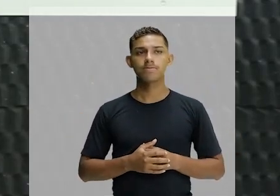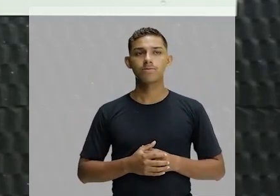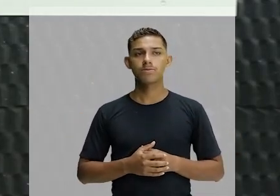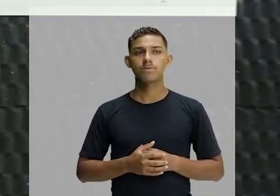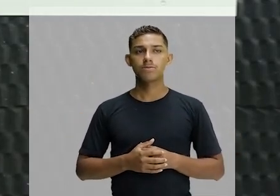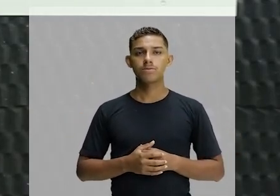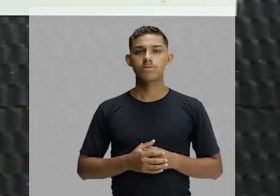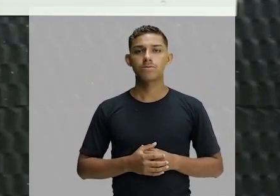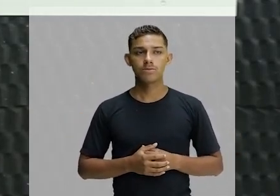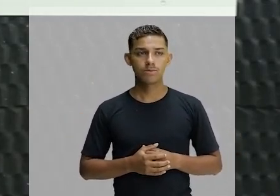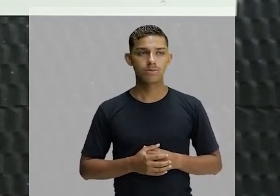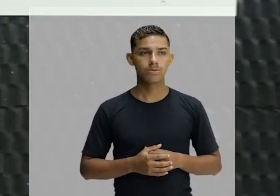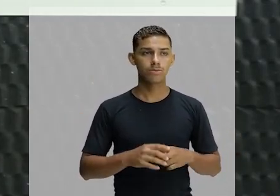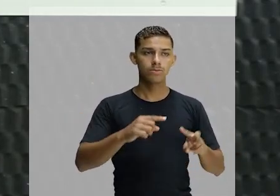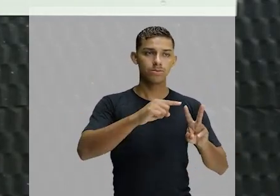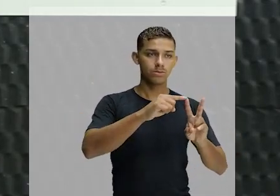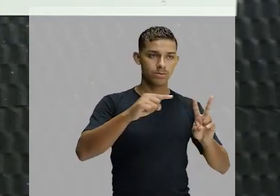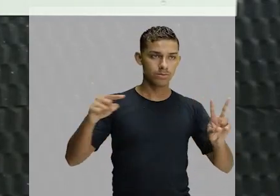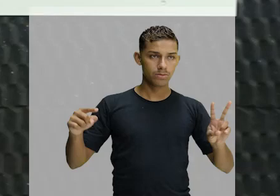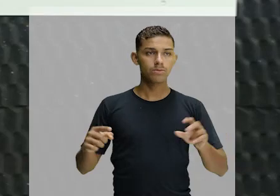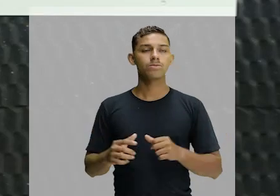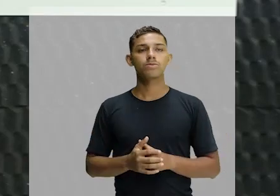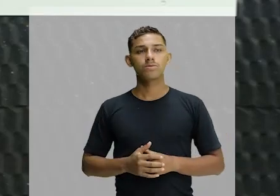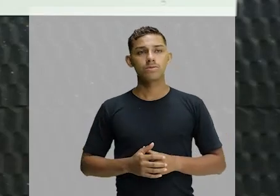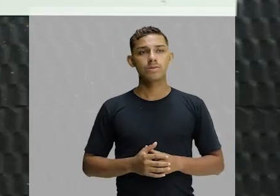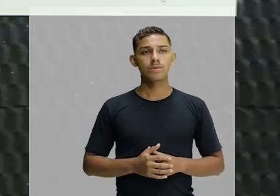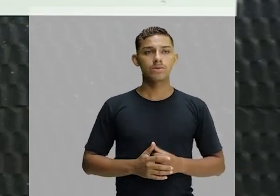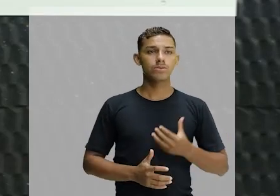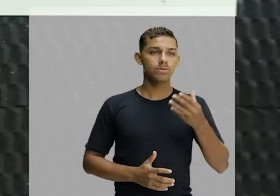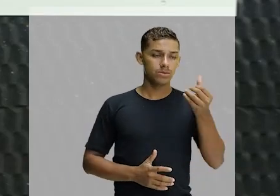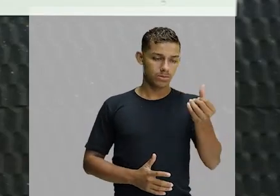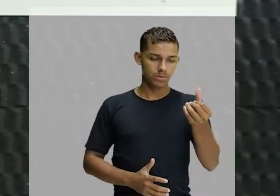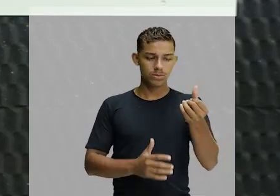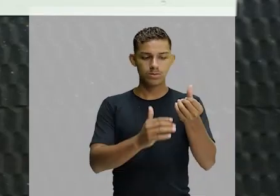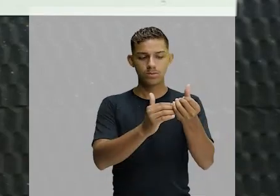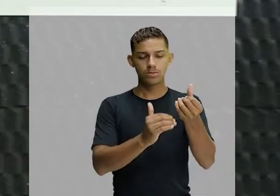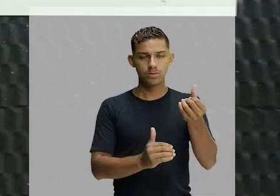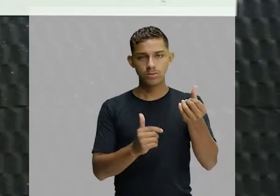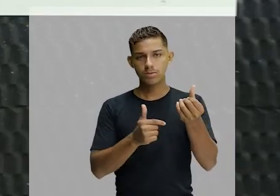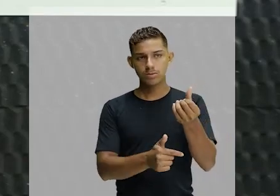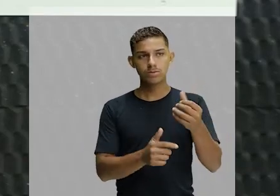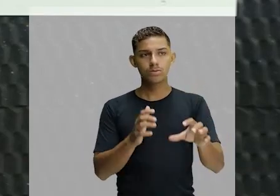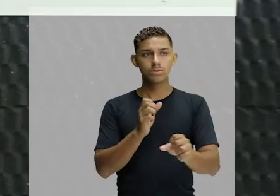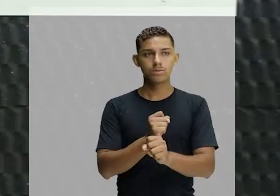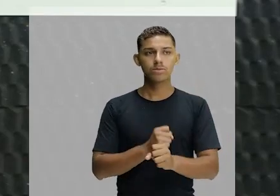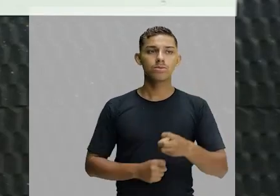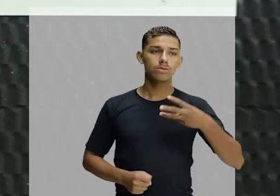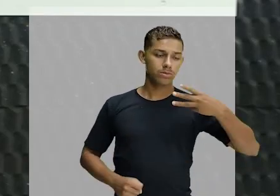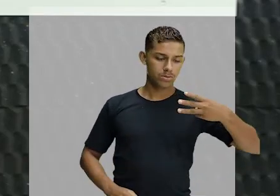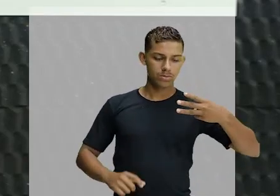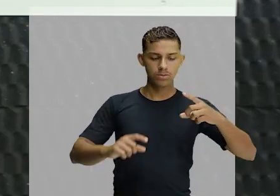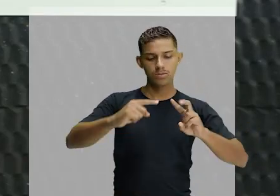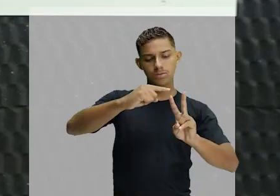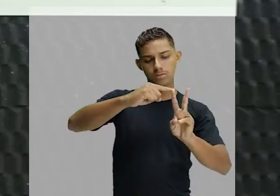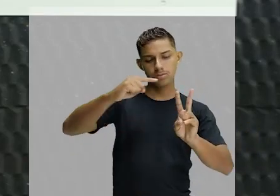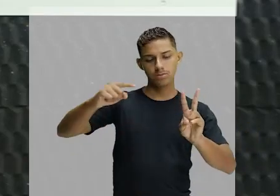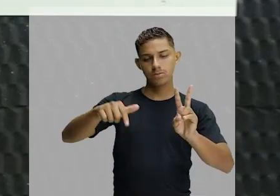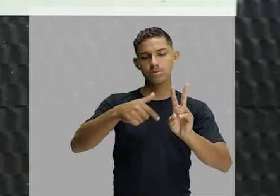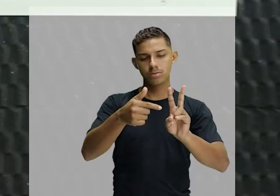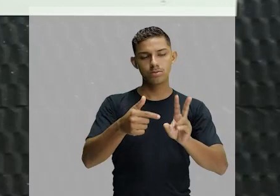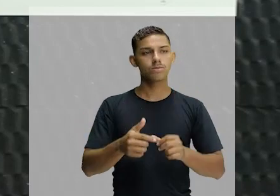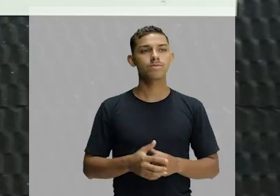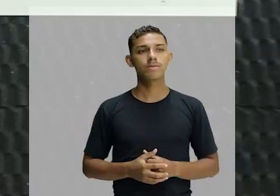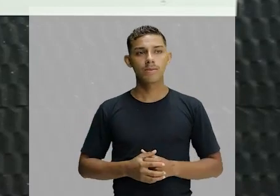Tá? Dividindo 6 por 2, você tem a distância do ponto C para a reta R igual a 3 raiz de